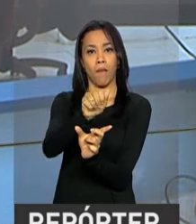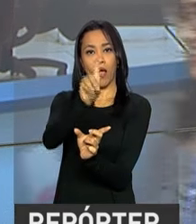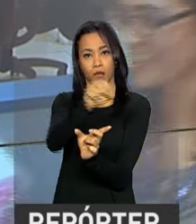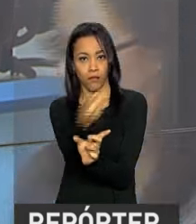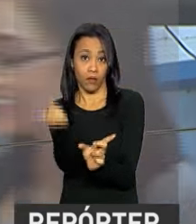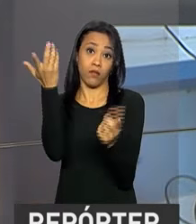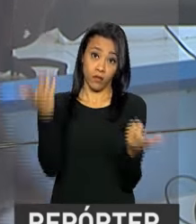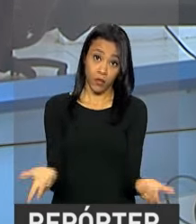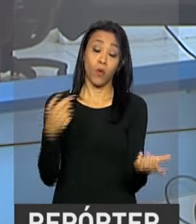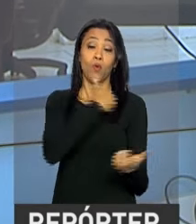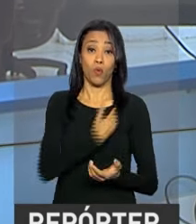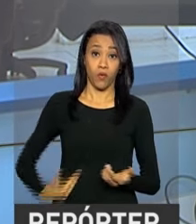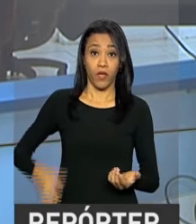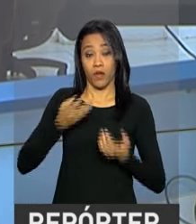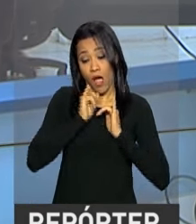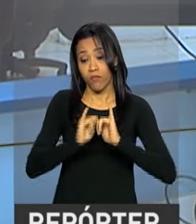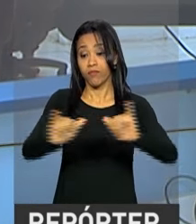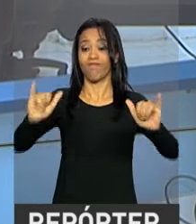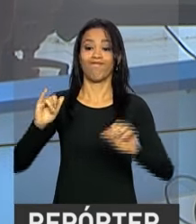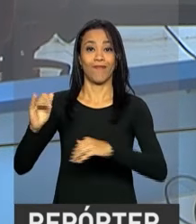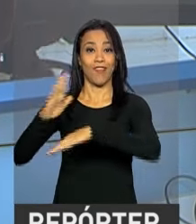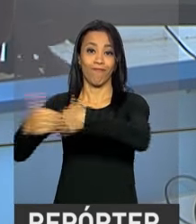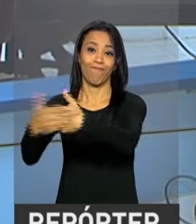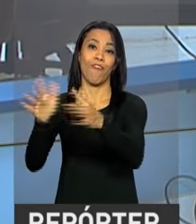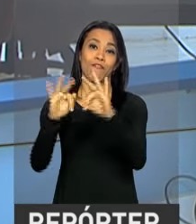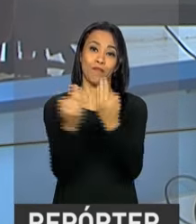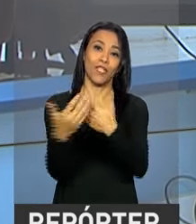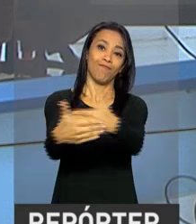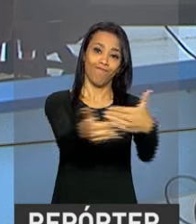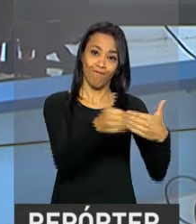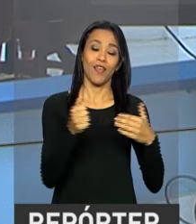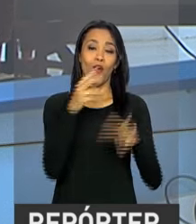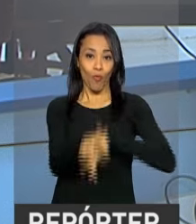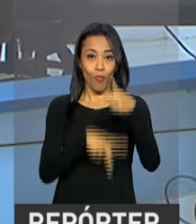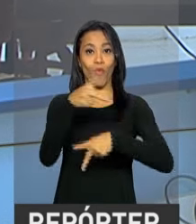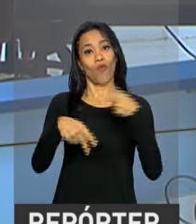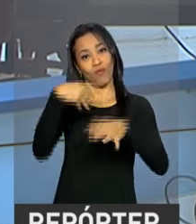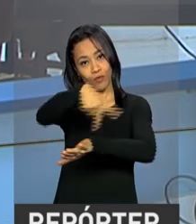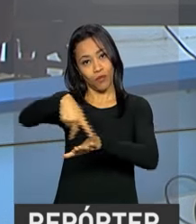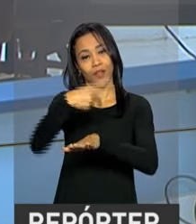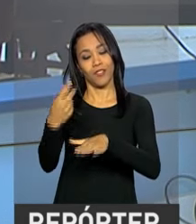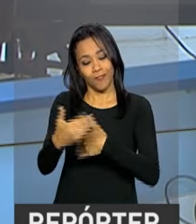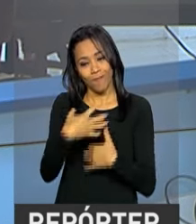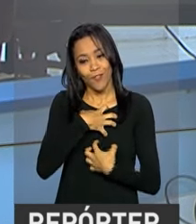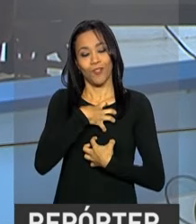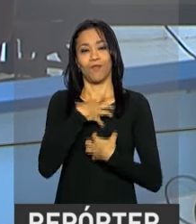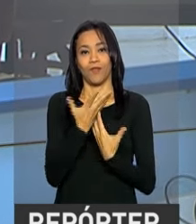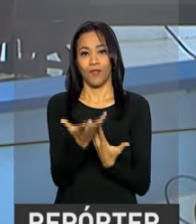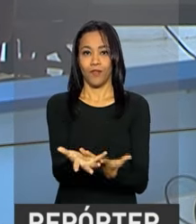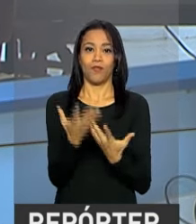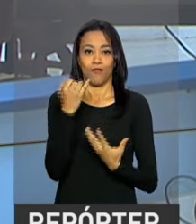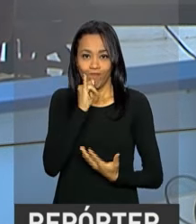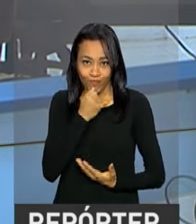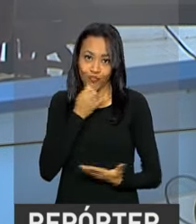na nota o governo brasileiro transmite Aos familiares das vítimas ao governo E ao povo da Jordânia sua solidariedade e reitera